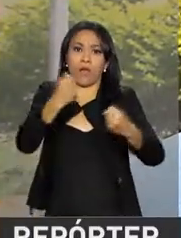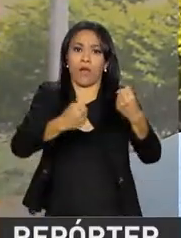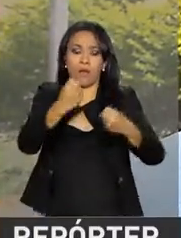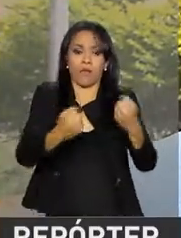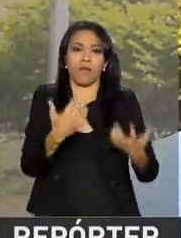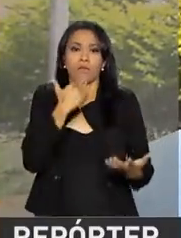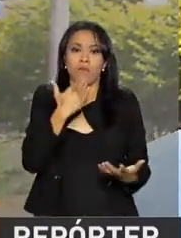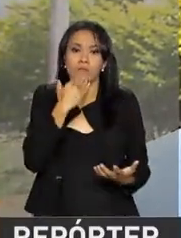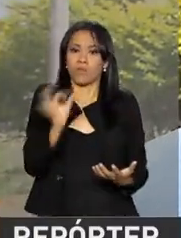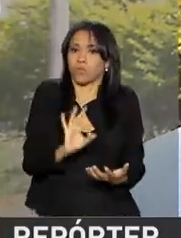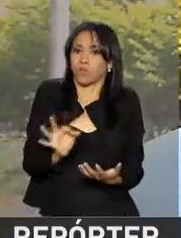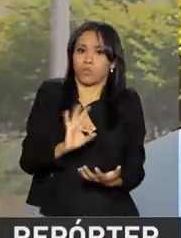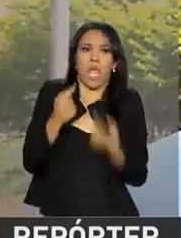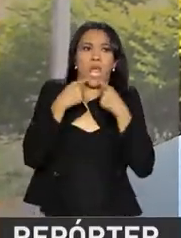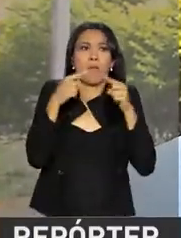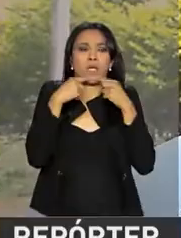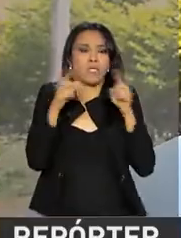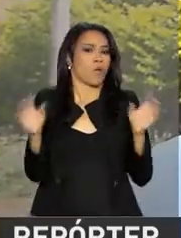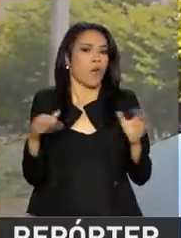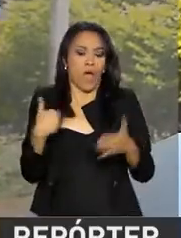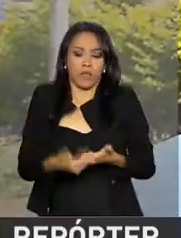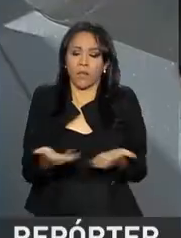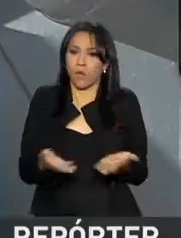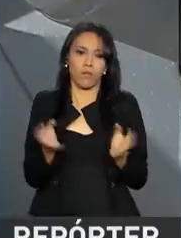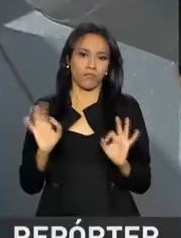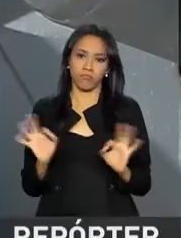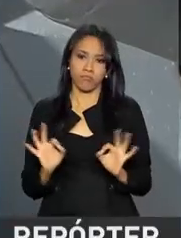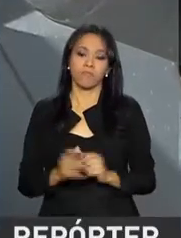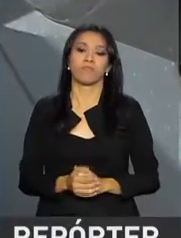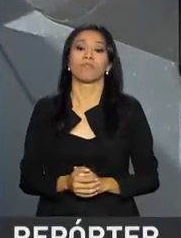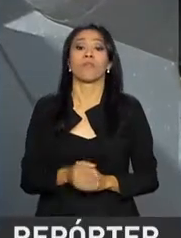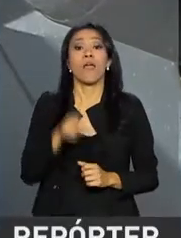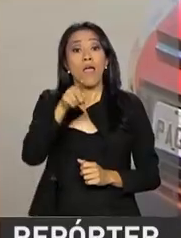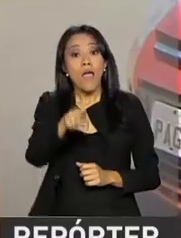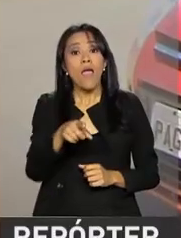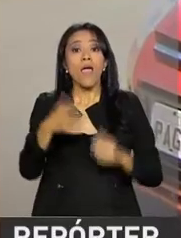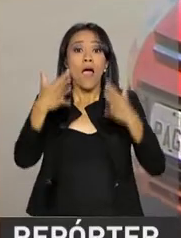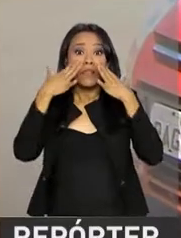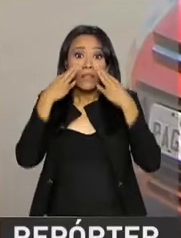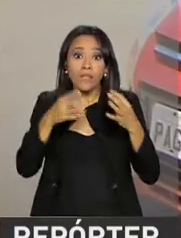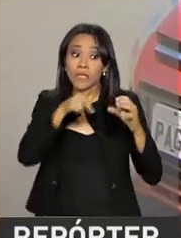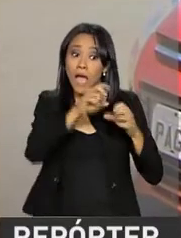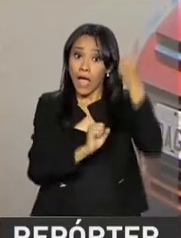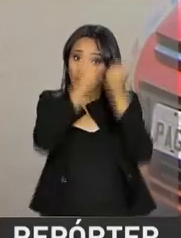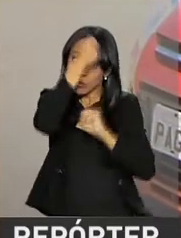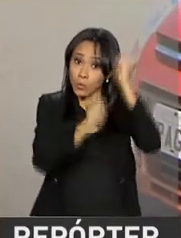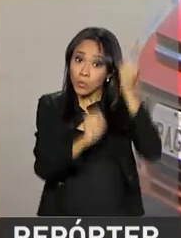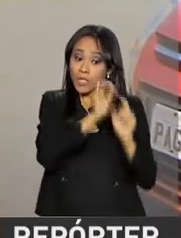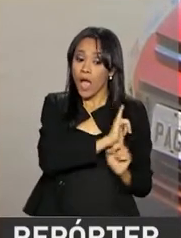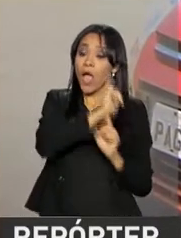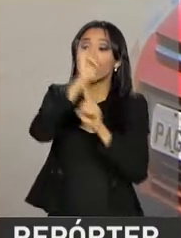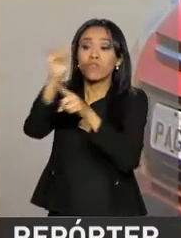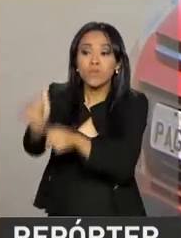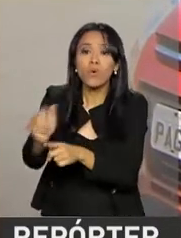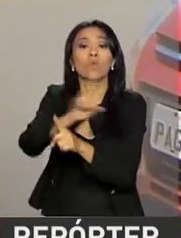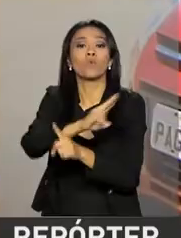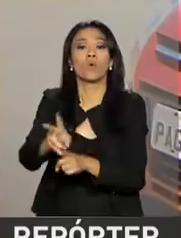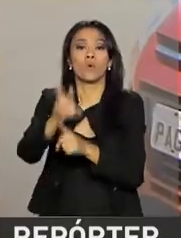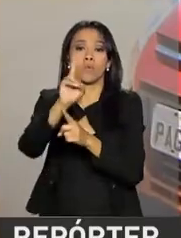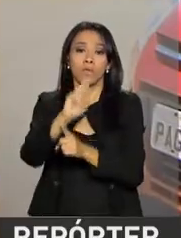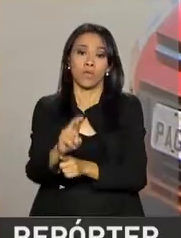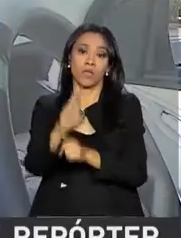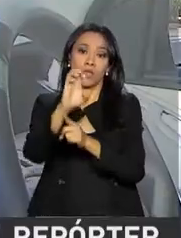tenho nenhuma reclamação a fazer até o momento esse alerta que o fabricante fez ao seu carlos é chamado de recall